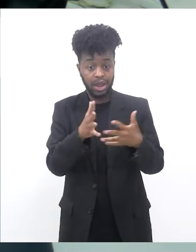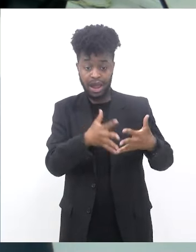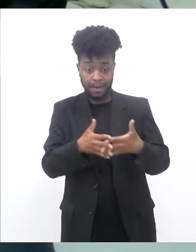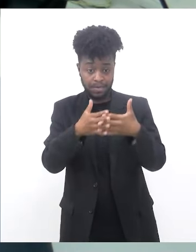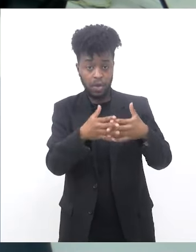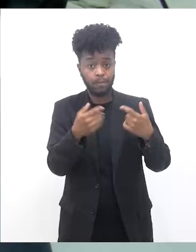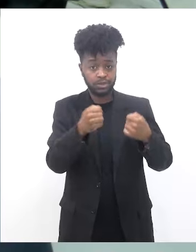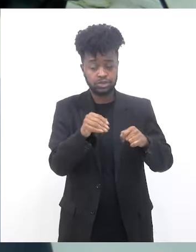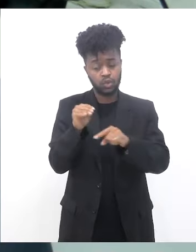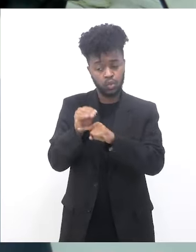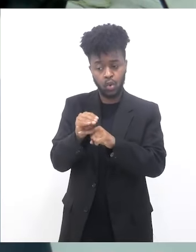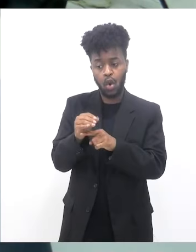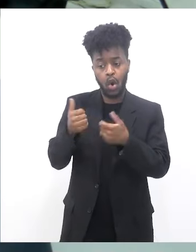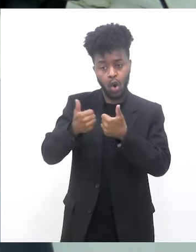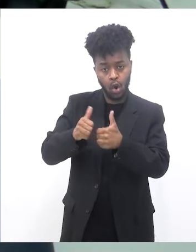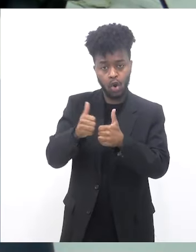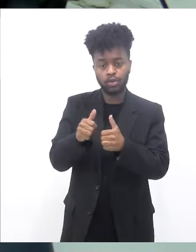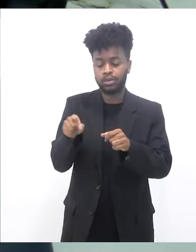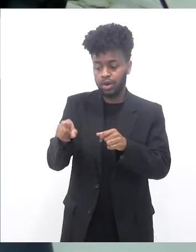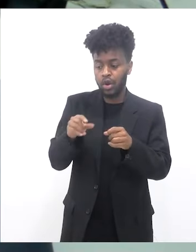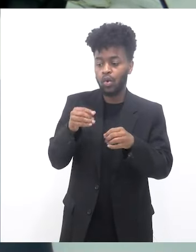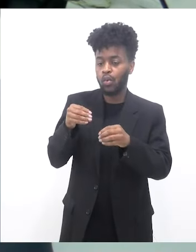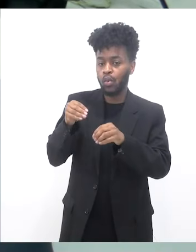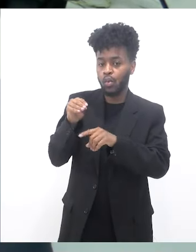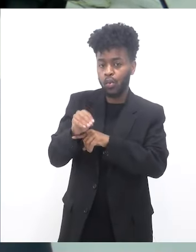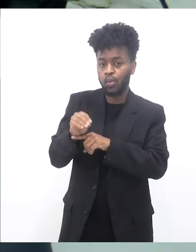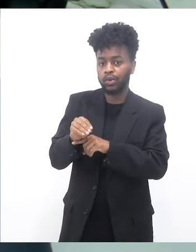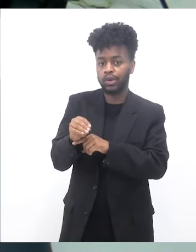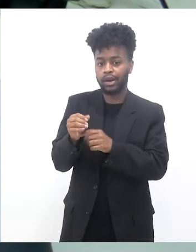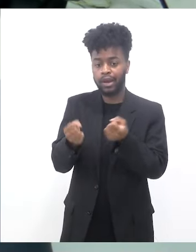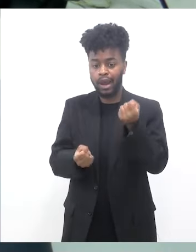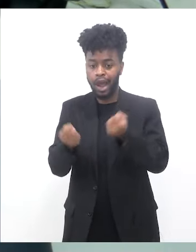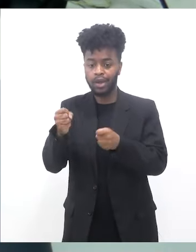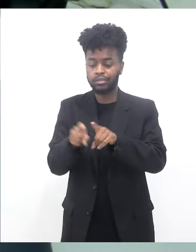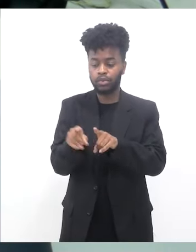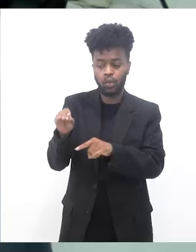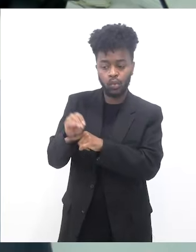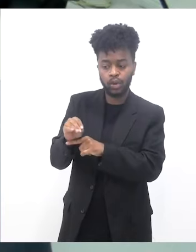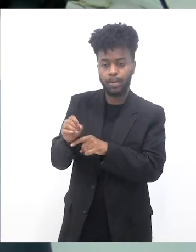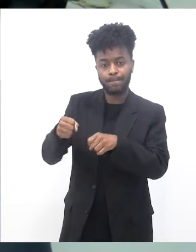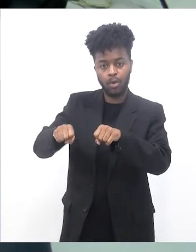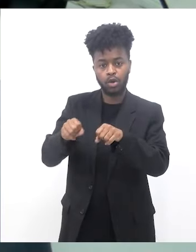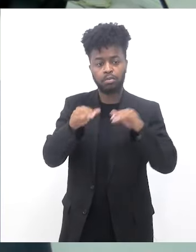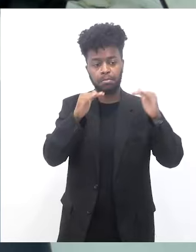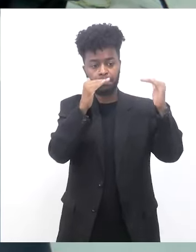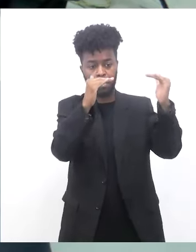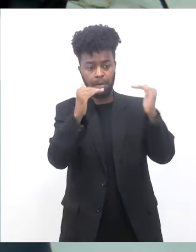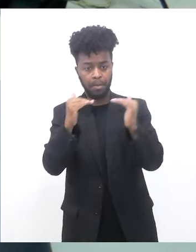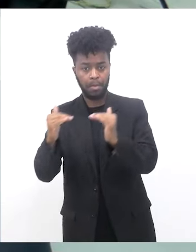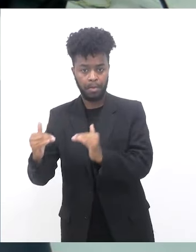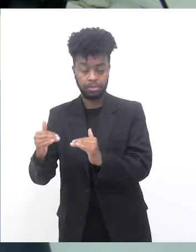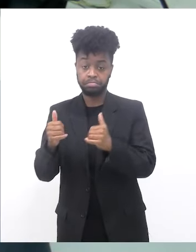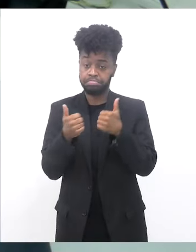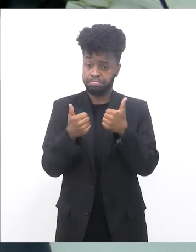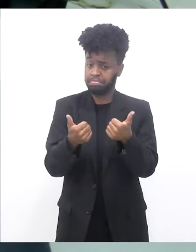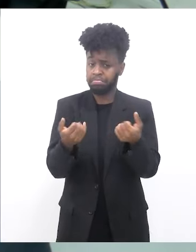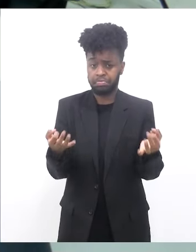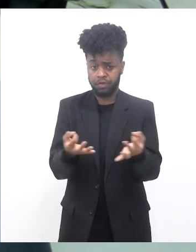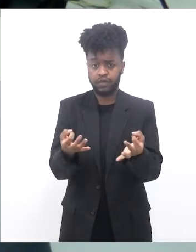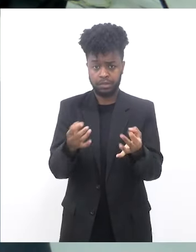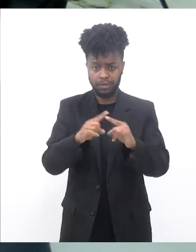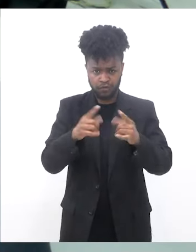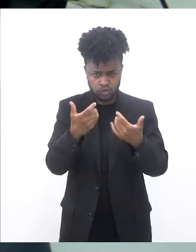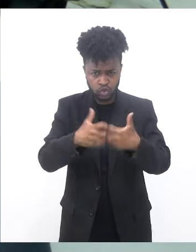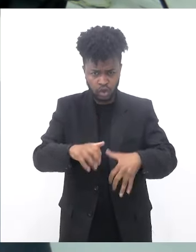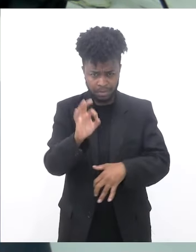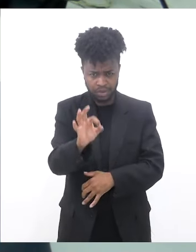O caminhão tem que tomar conta do ônibus, o ônibus tem que tomar conta do carro, o carro tem que tomar conta da moto, a moto tem que tomar... E assim vai. Perfeito.